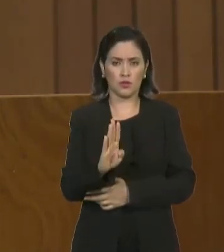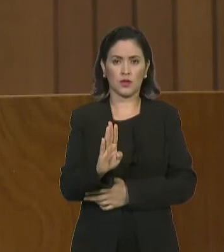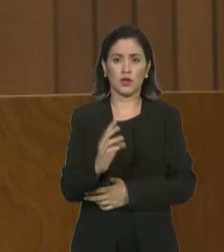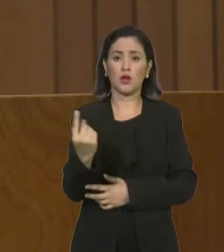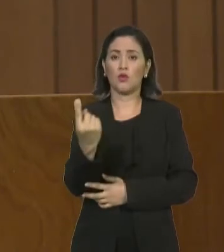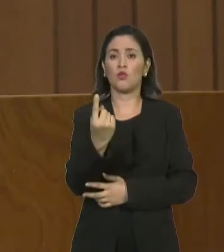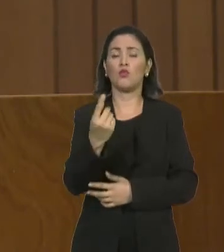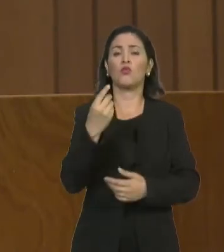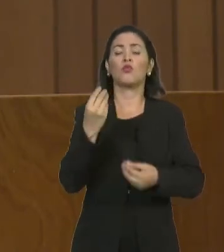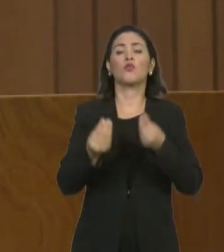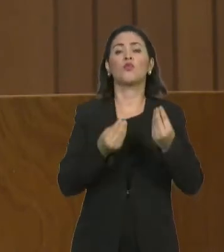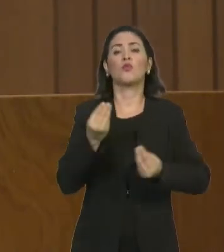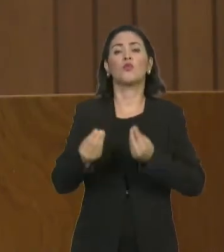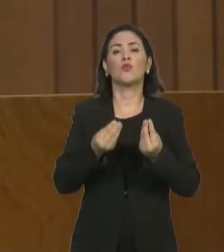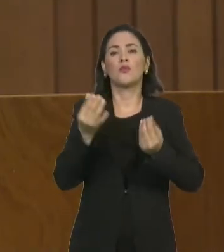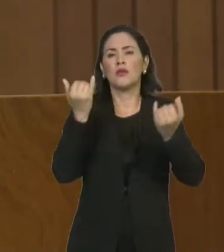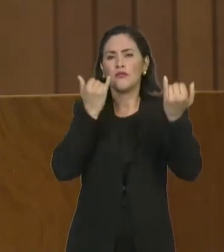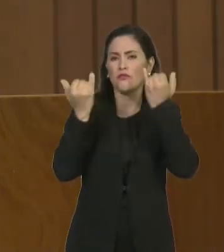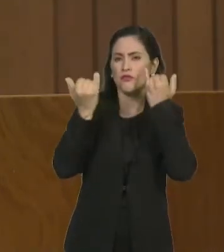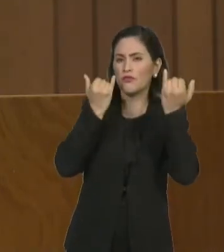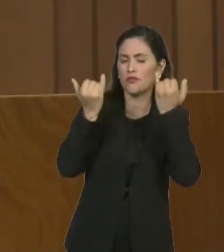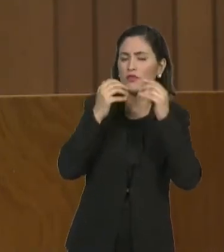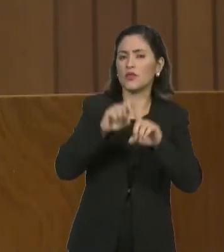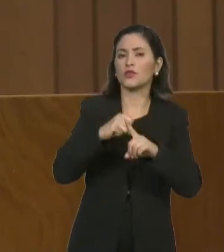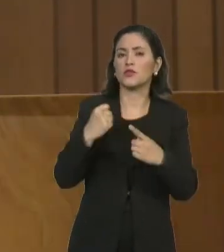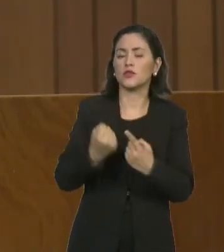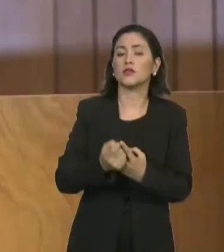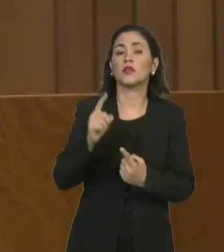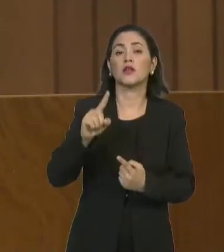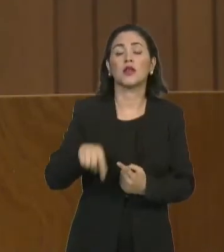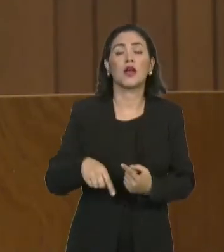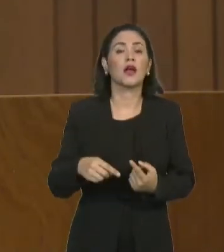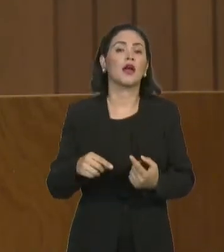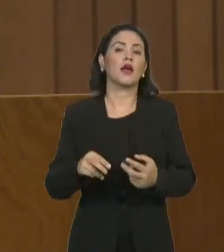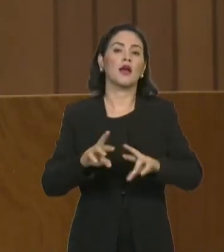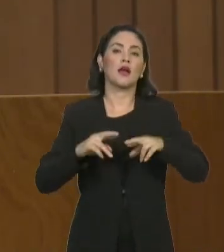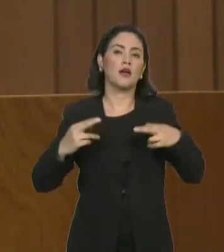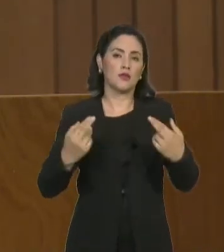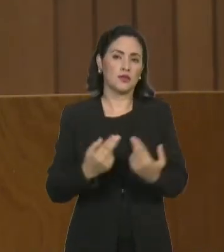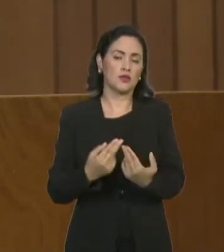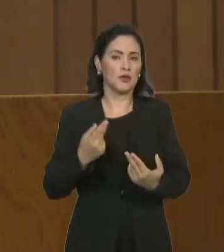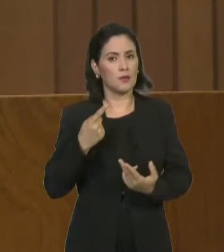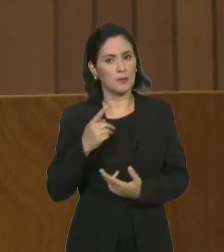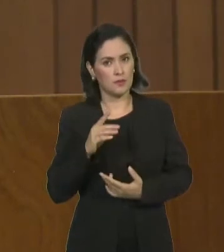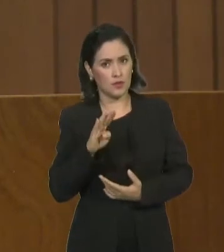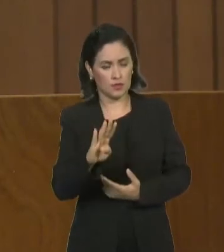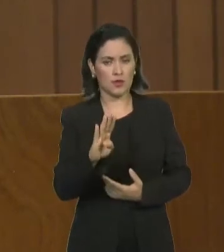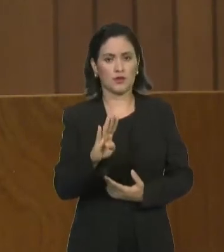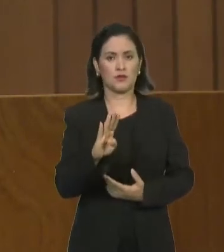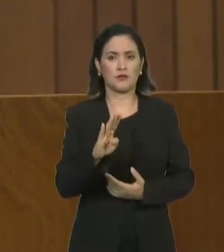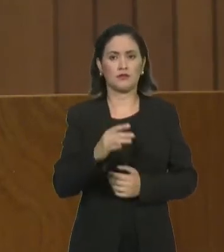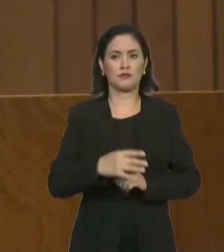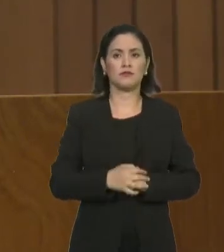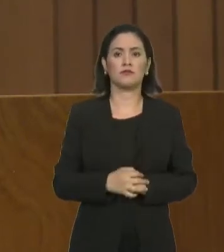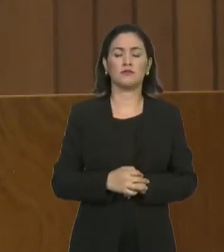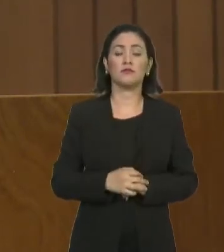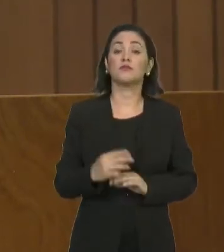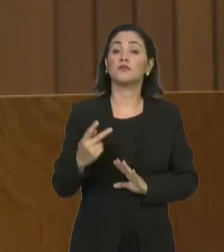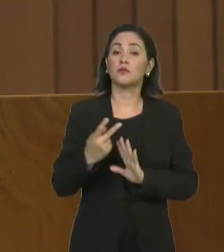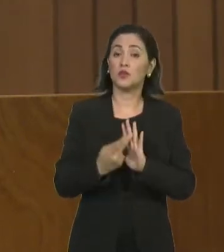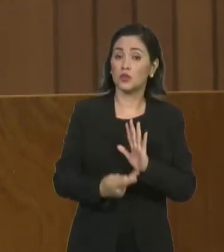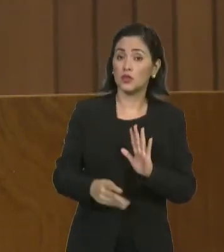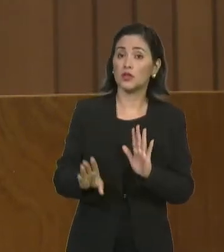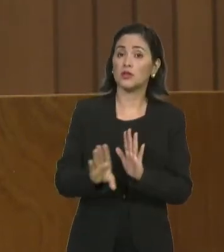de ouvimos a sociedade e através dessa dessa fala podemos fazer uma concisão o